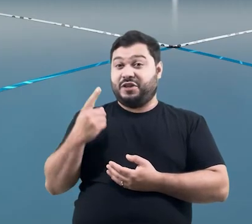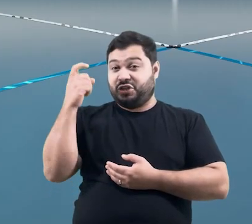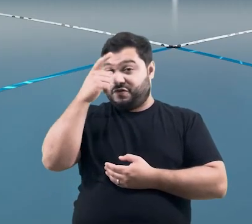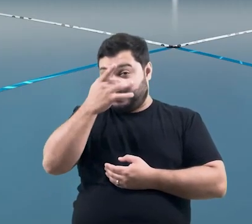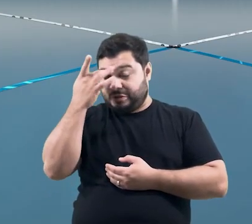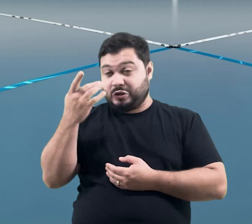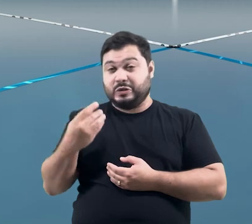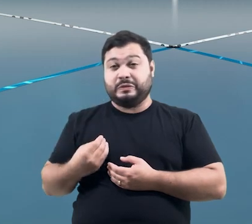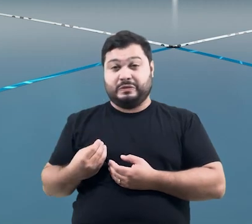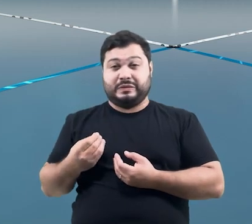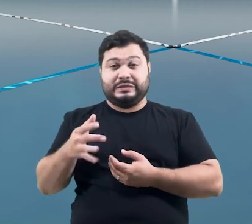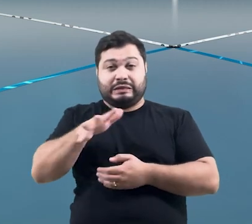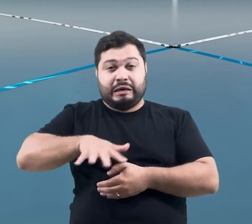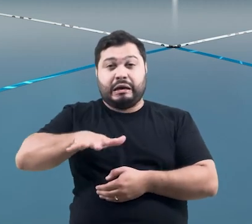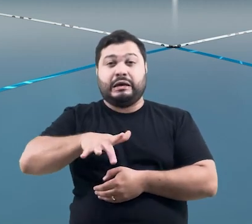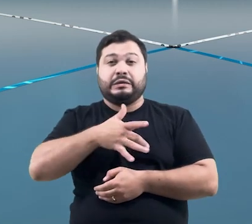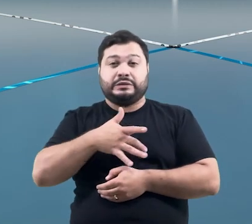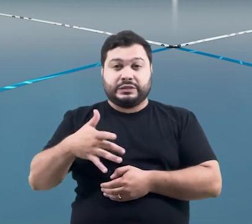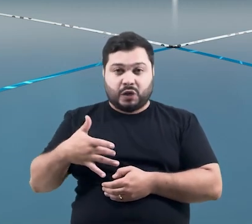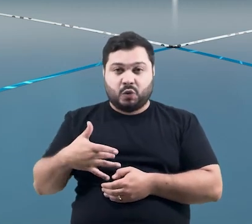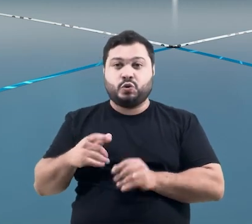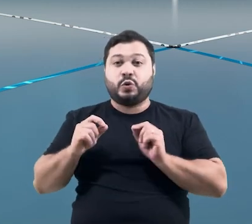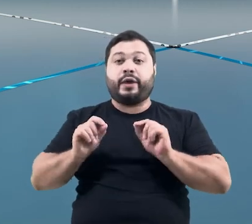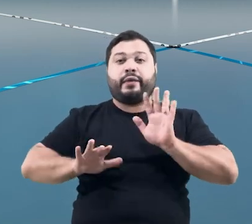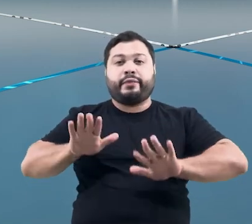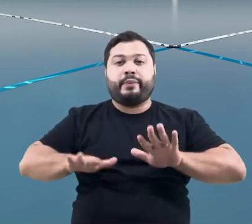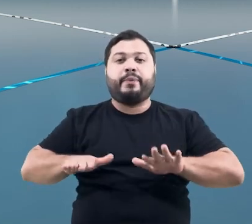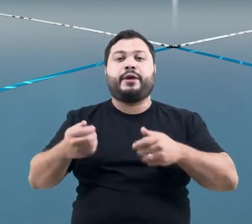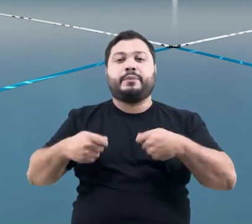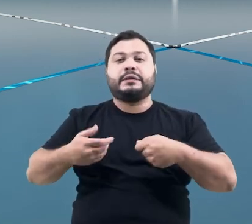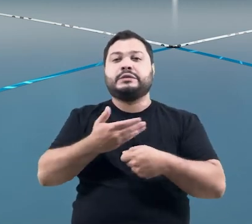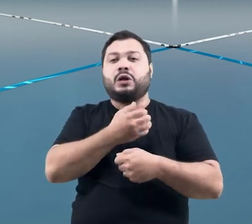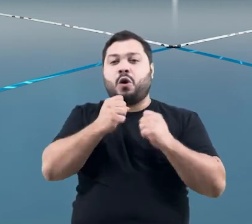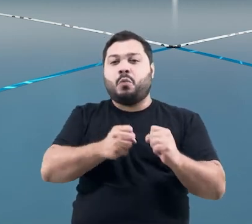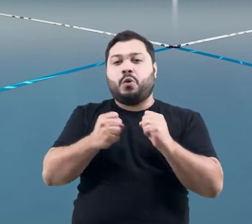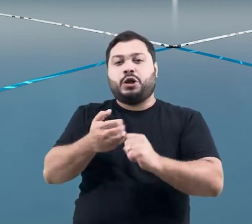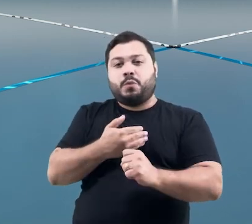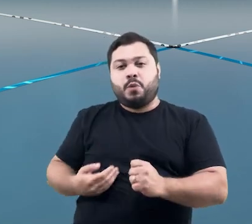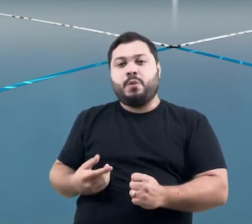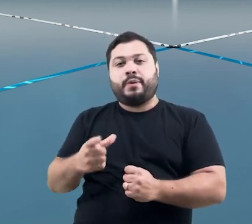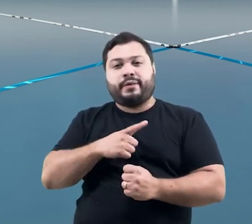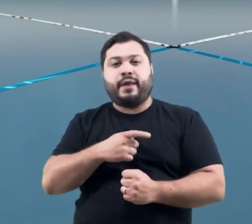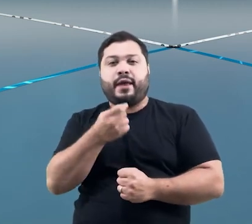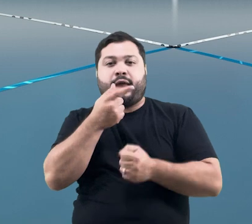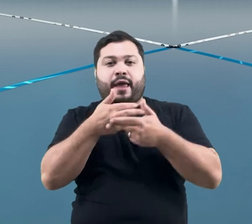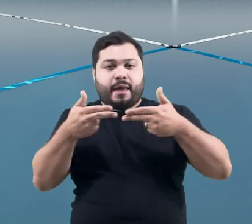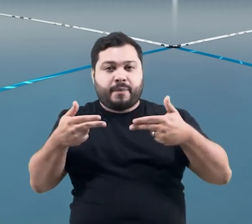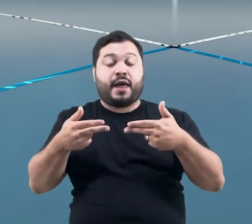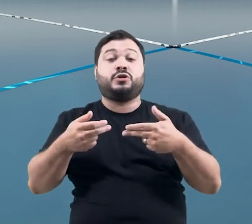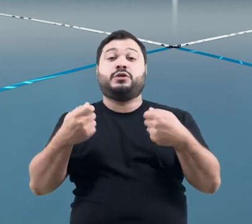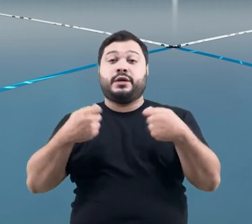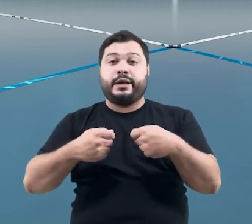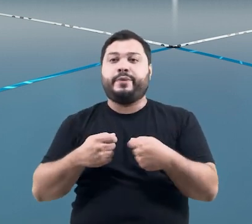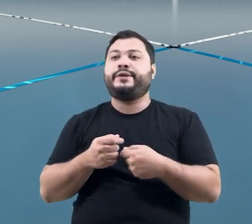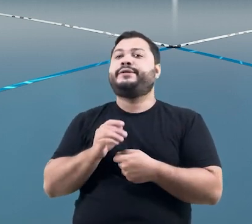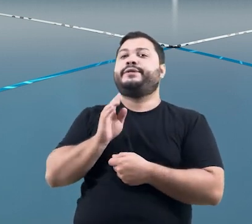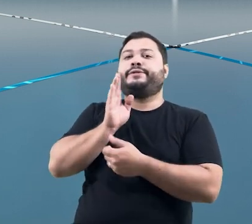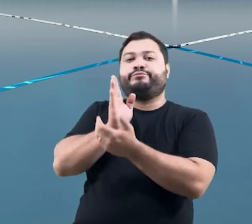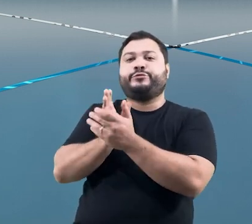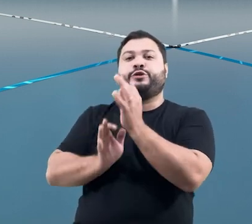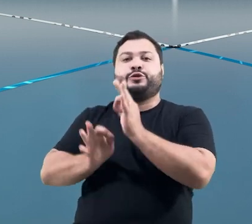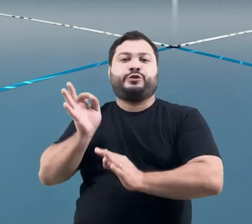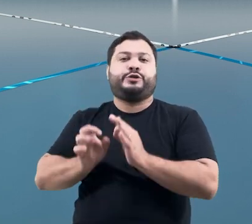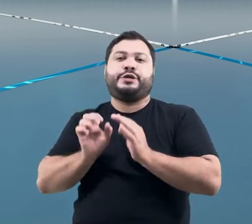O drama de quem vive situações delicadas de saúde depende do poder público para ter acesso a medicamentos e